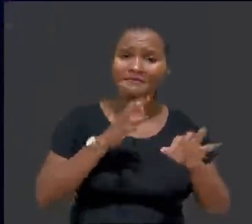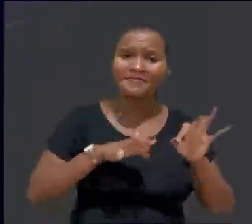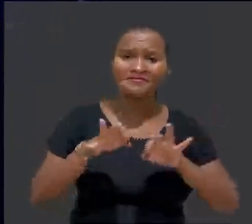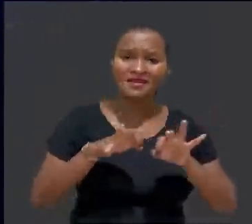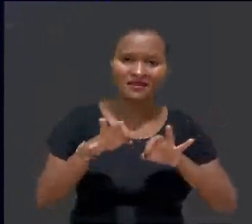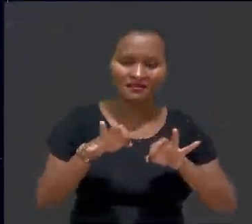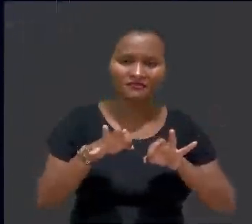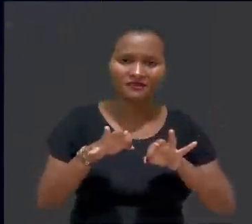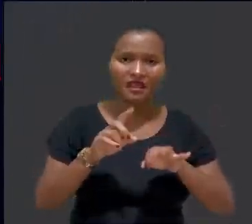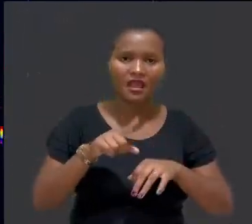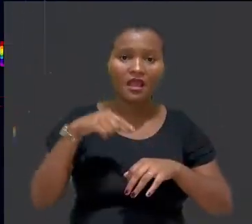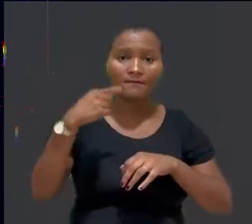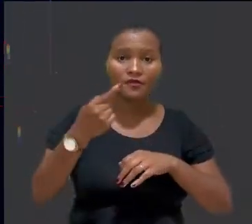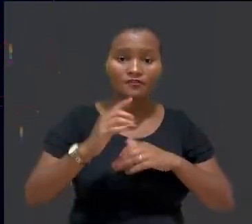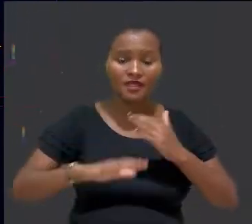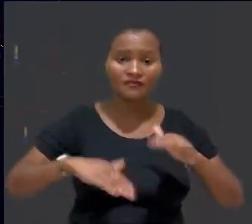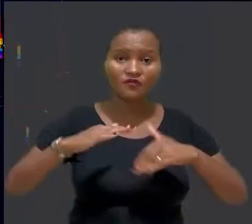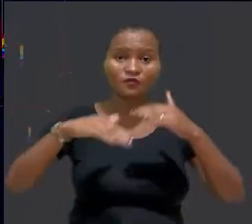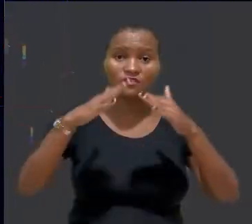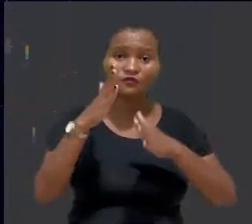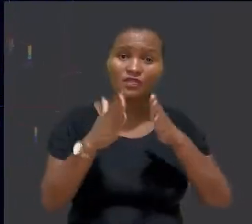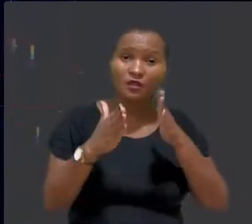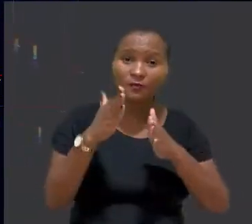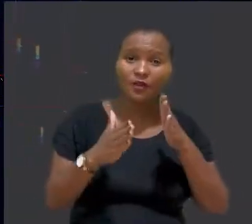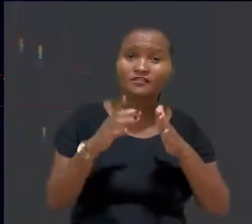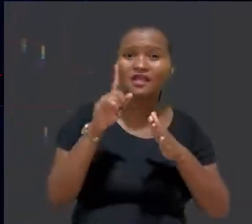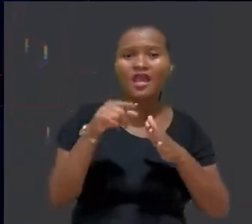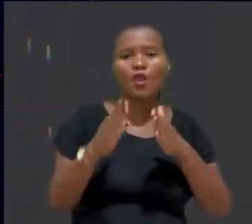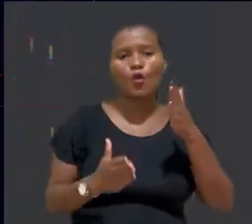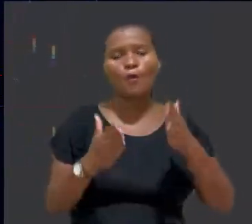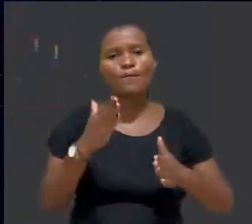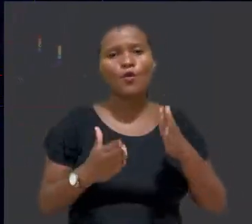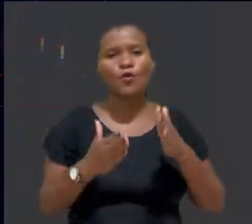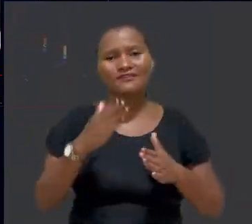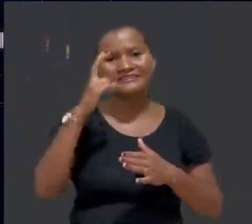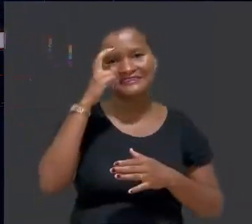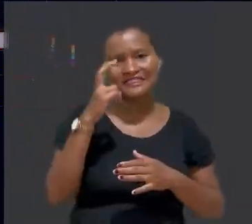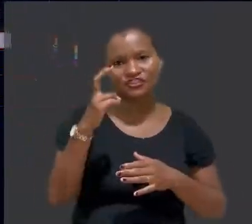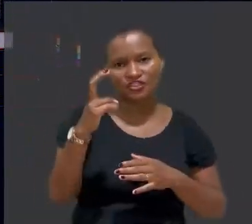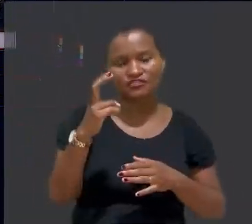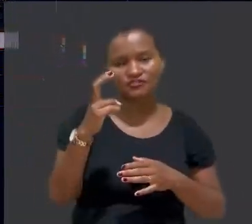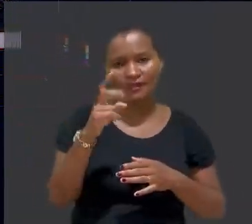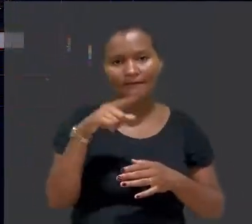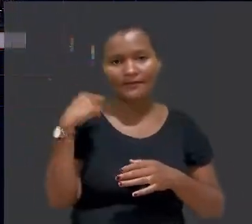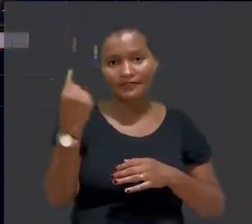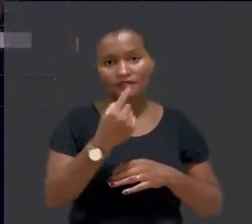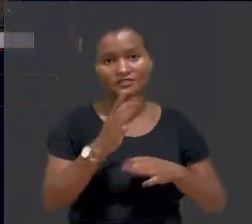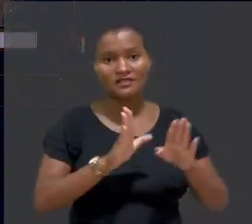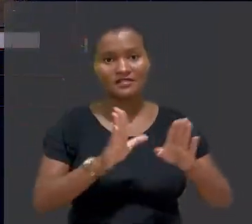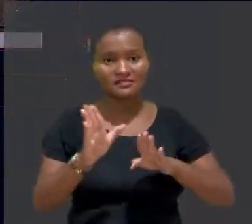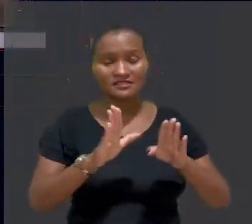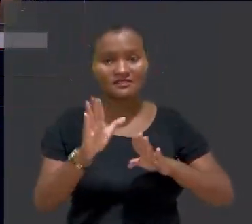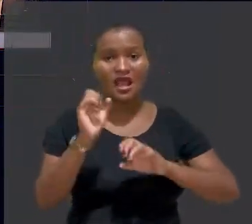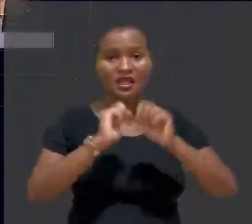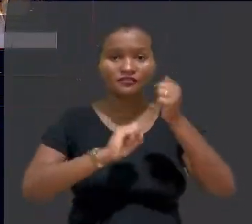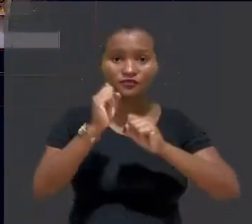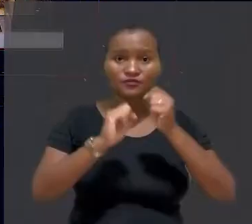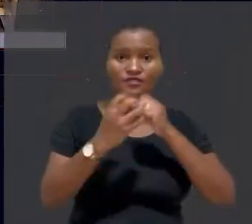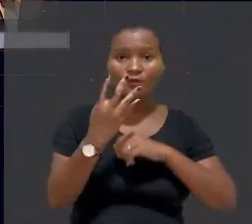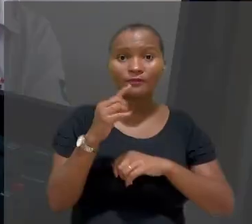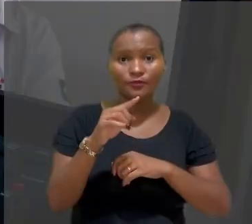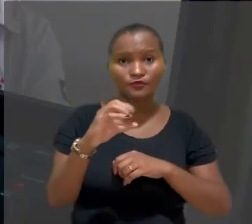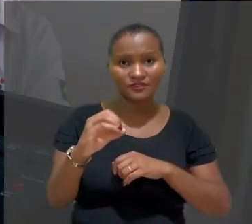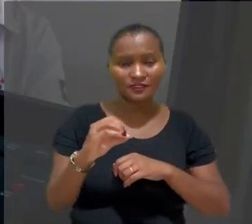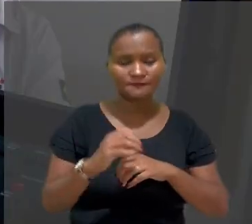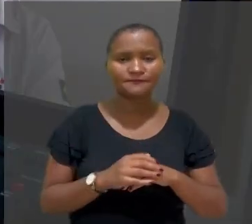preparadas. A próxima evolução da robótica são os robôs inteligentes. para a gente acessar a indústria